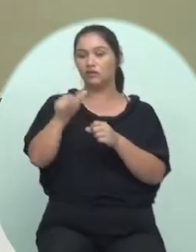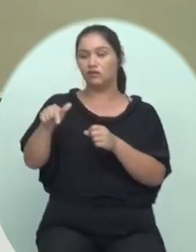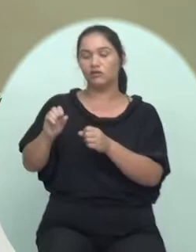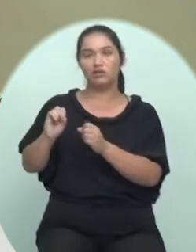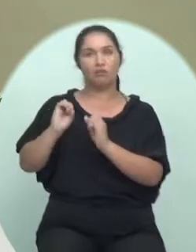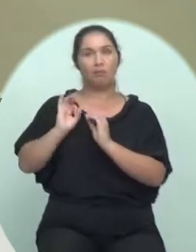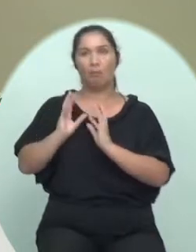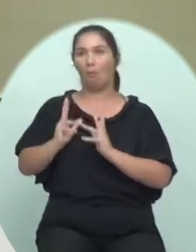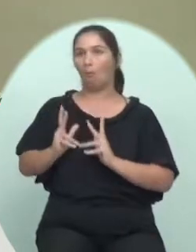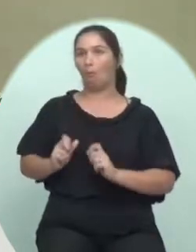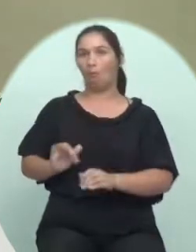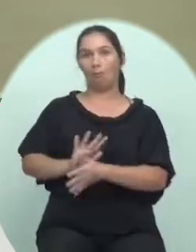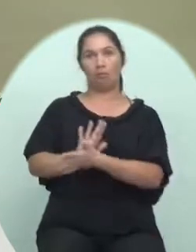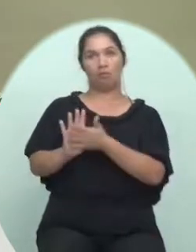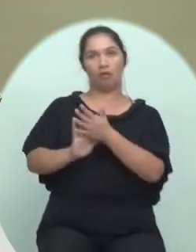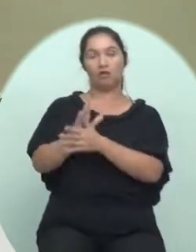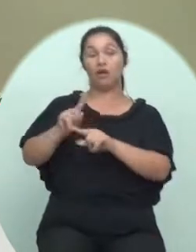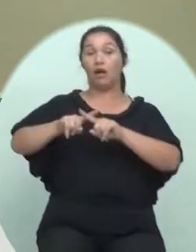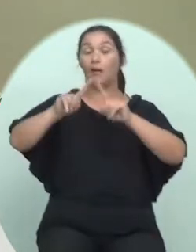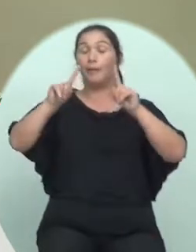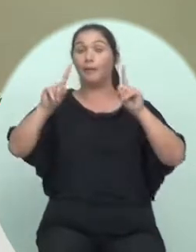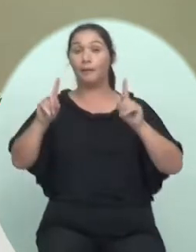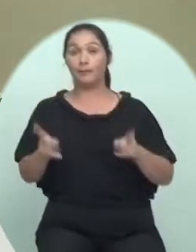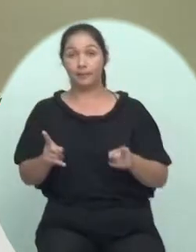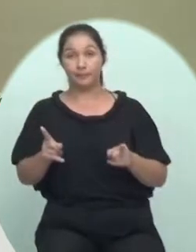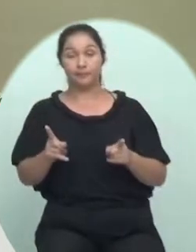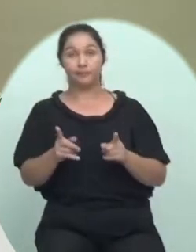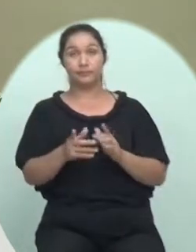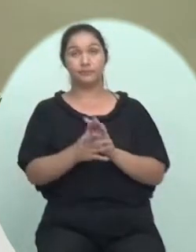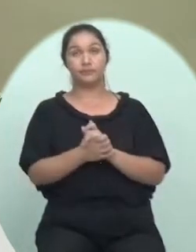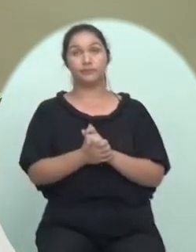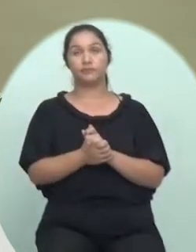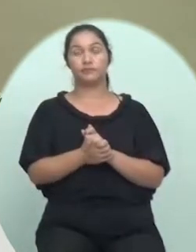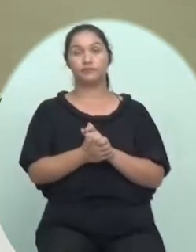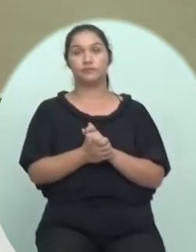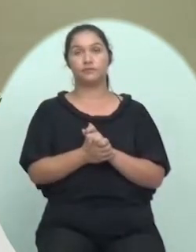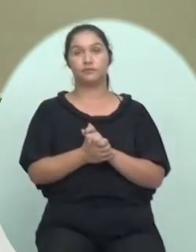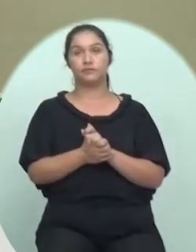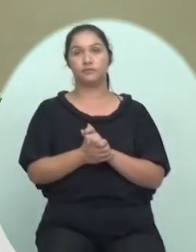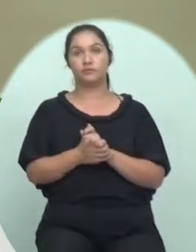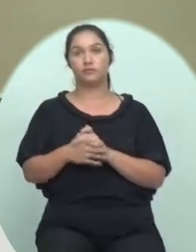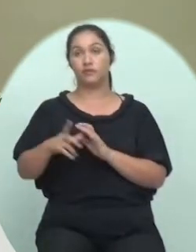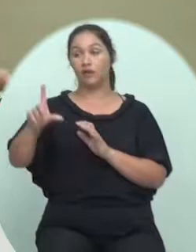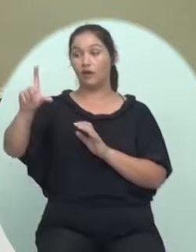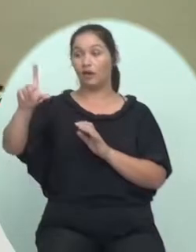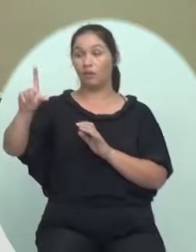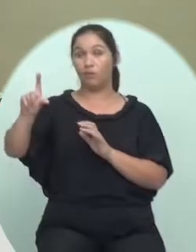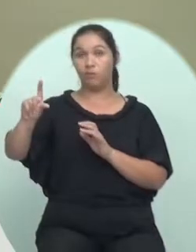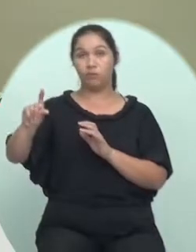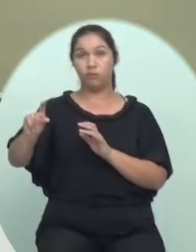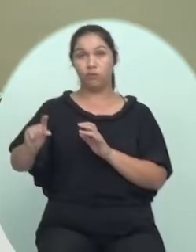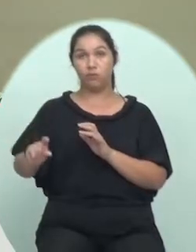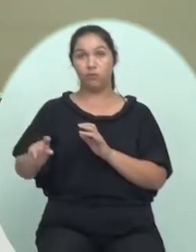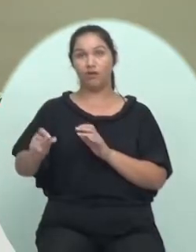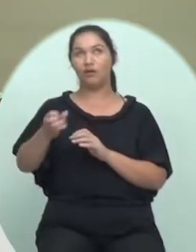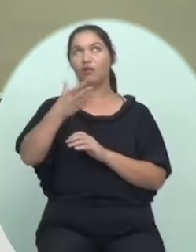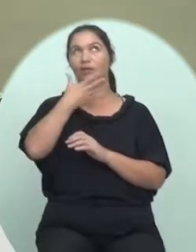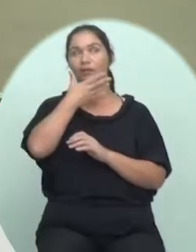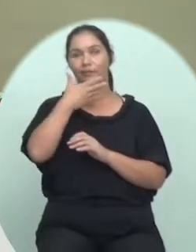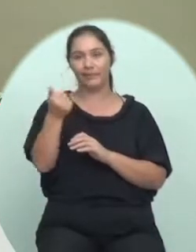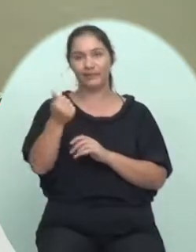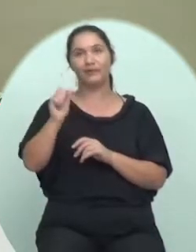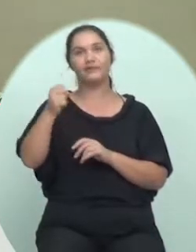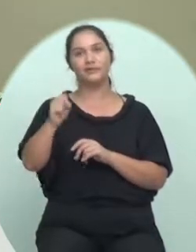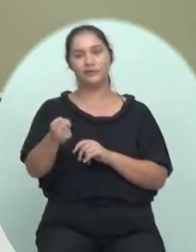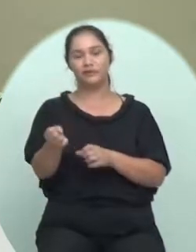estavam um nível de média de 40 centímetros a 50 mais alto, onde estava prejudicando aquelas famílias ali. Pois bem, foi